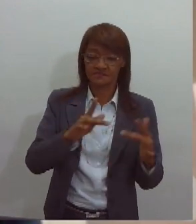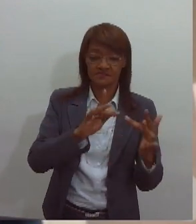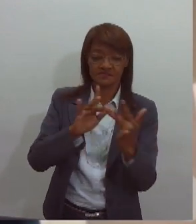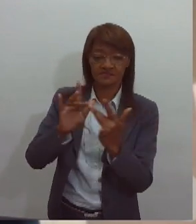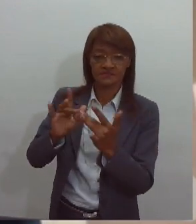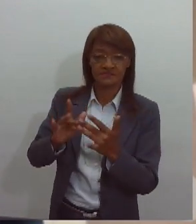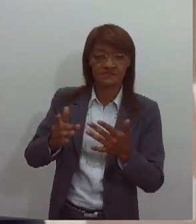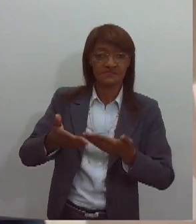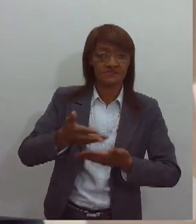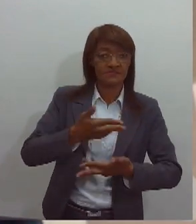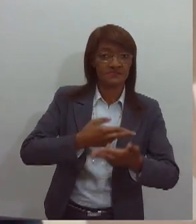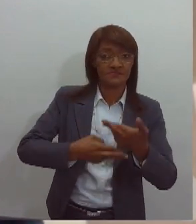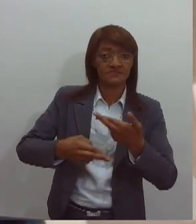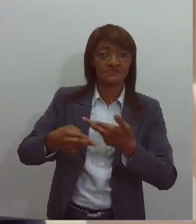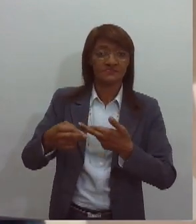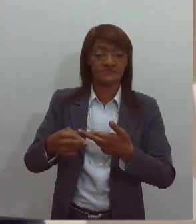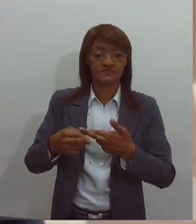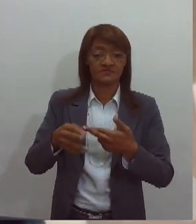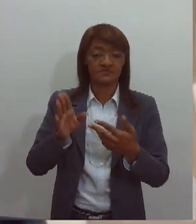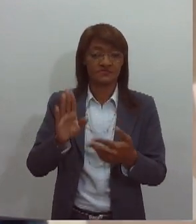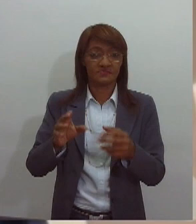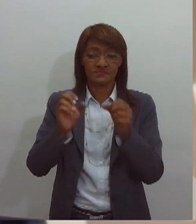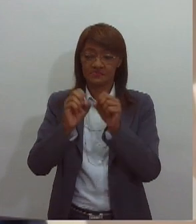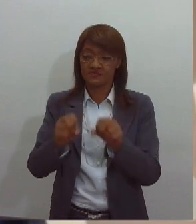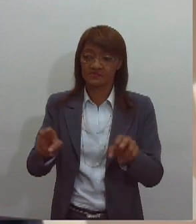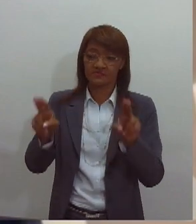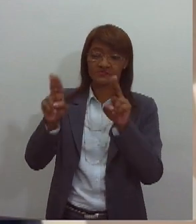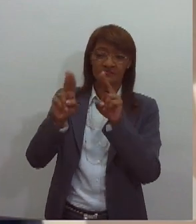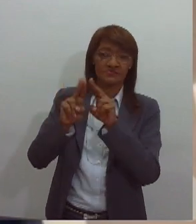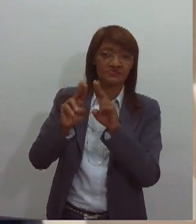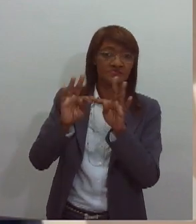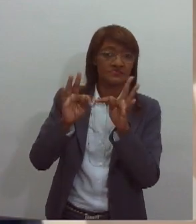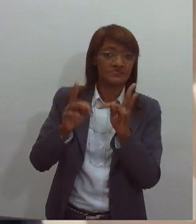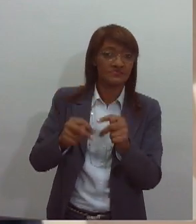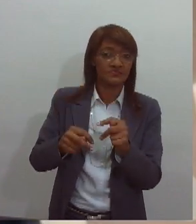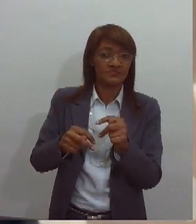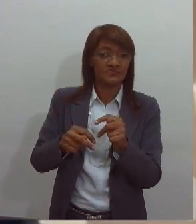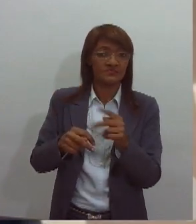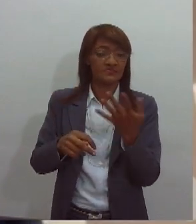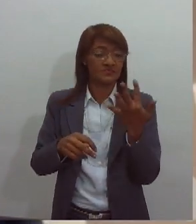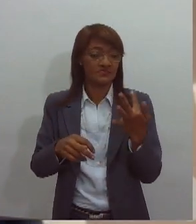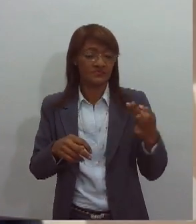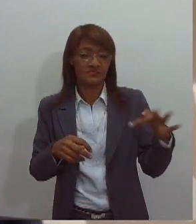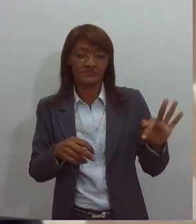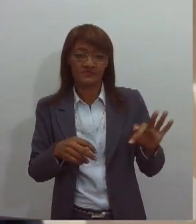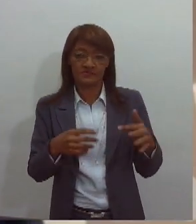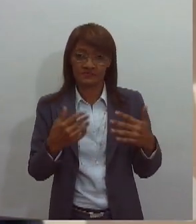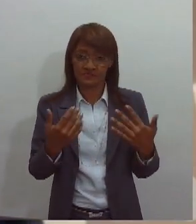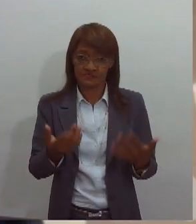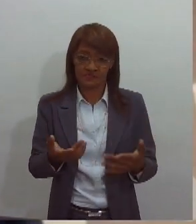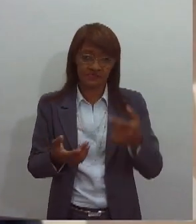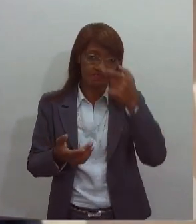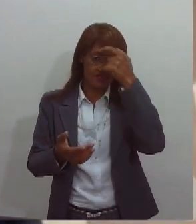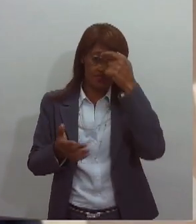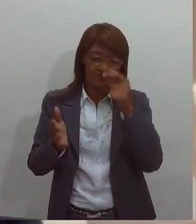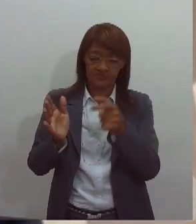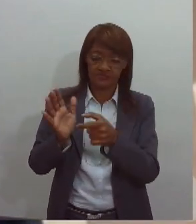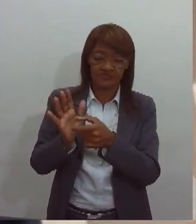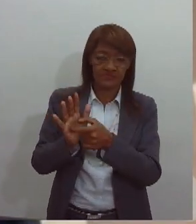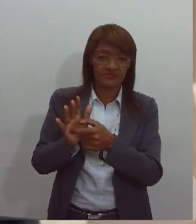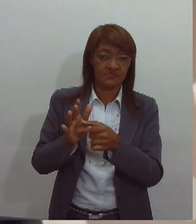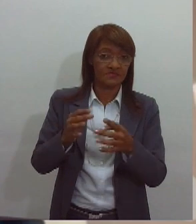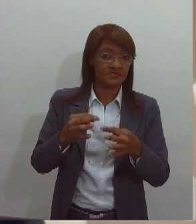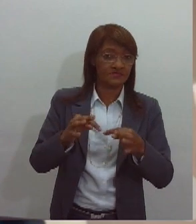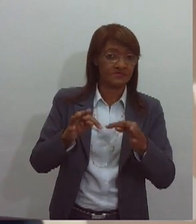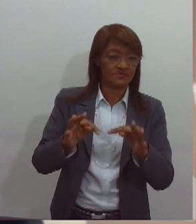União, com os órgãos federais. Então, pensar em inteligência artificial e pensar em tecnologia é pensar como a gente vai